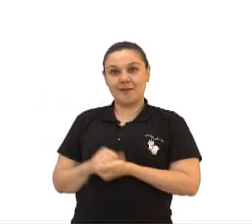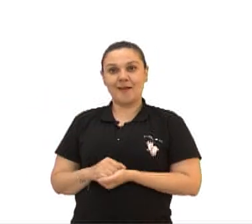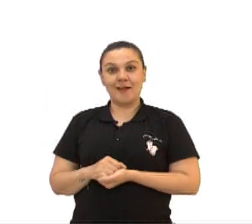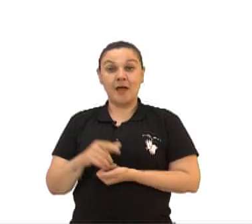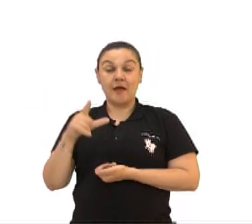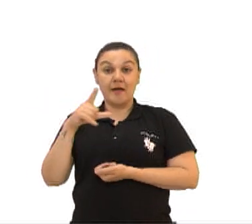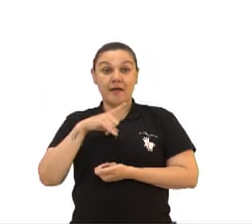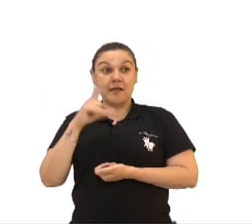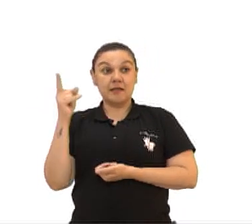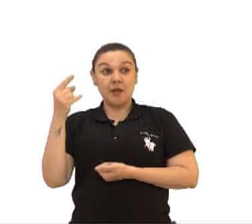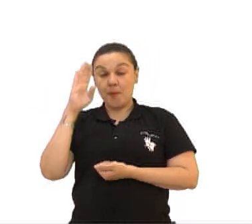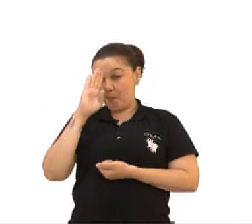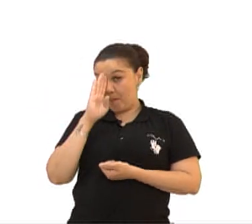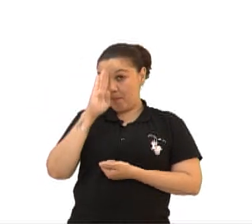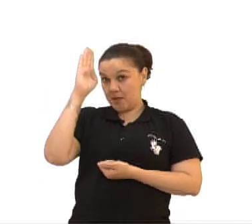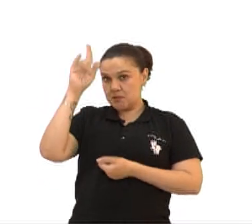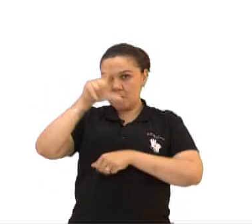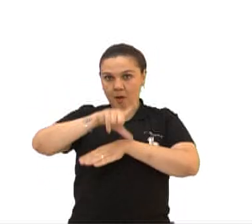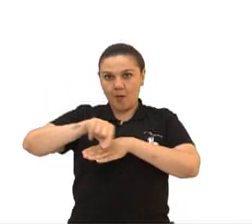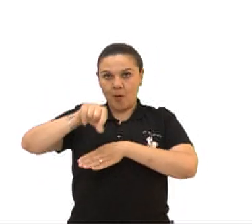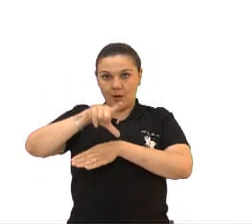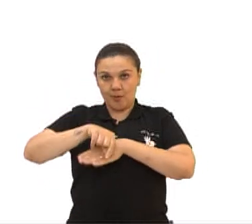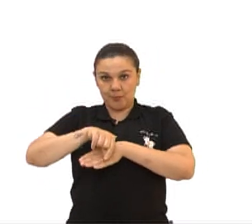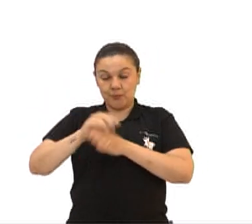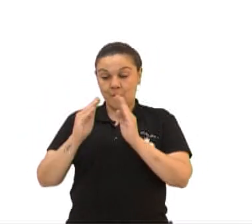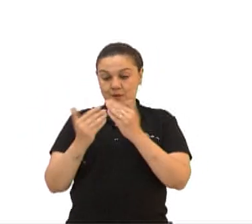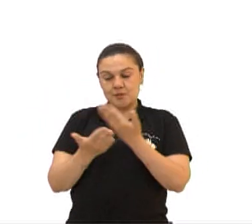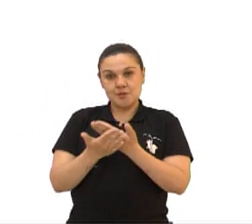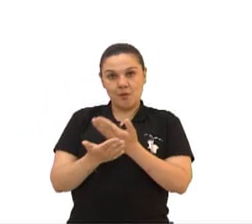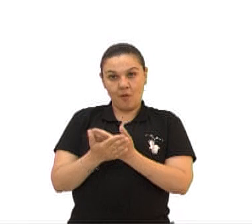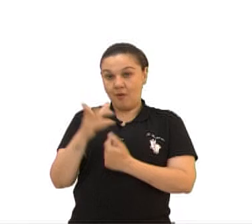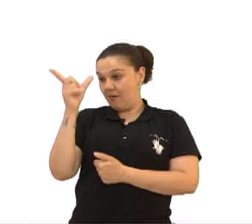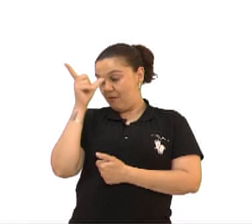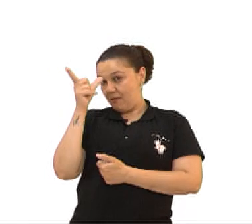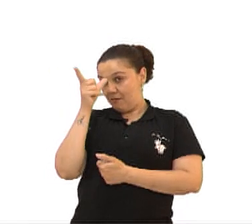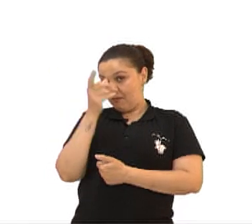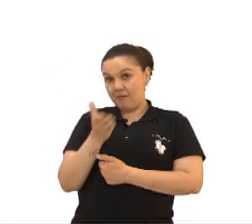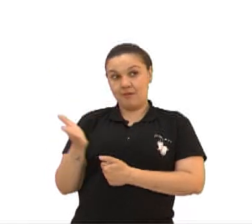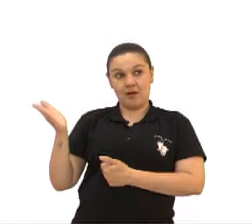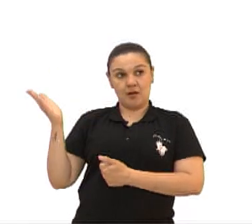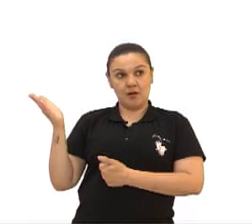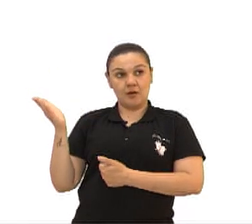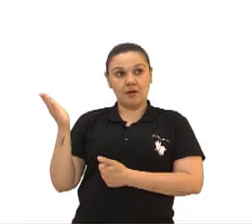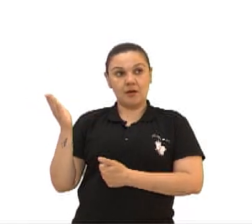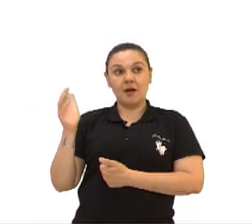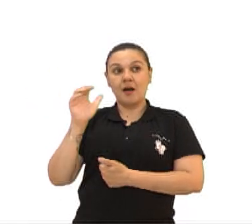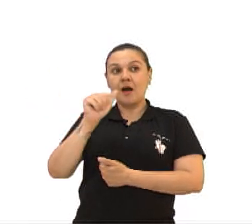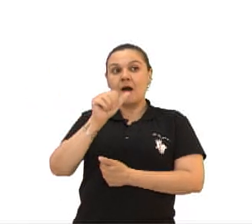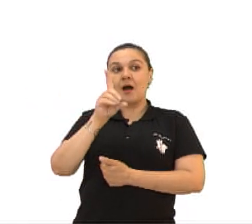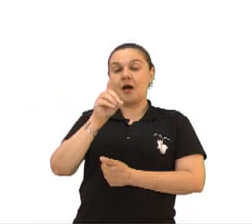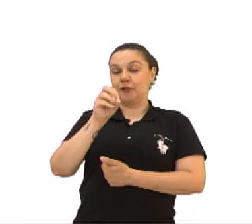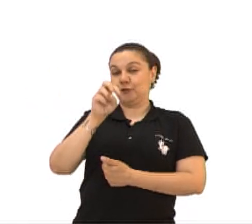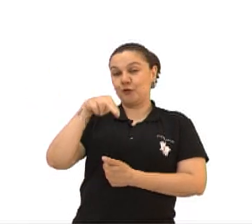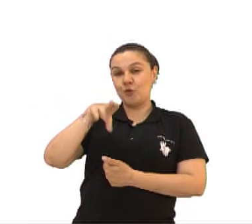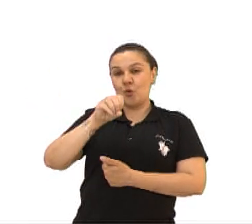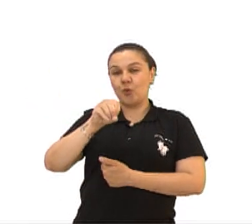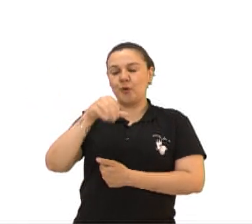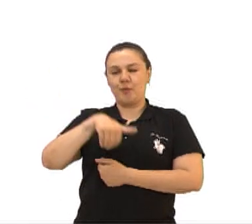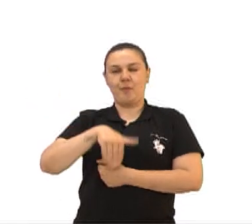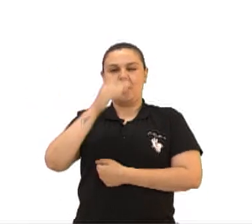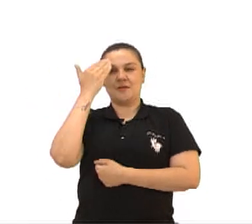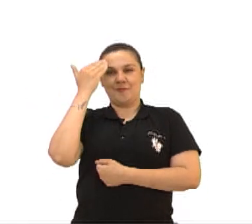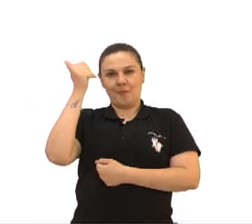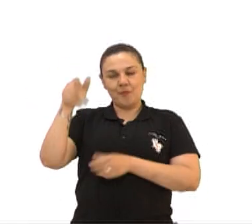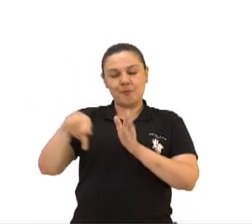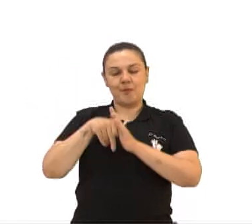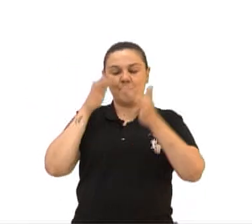estamos colocando aqui os principais autores que fizeram parte da escola de Frankfurt, aqui, então o próprio o Adorno e o Horkheimer, que são os dois mais famosos,